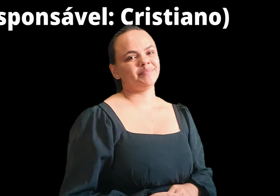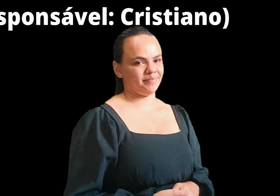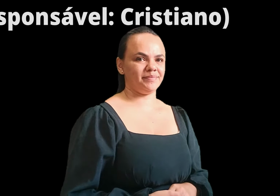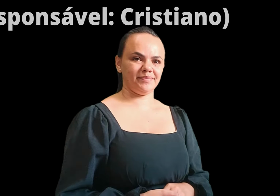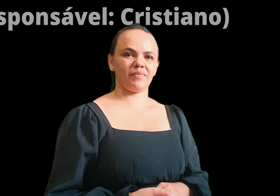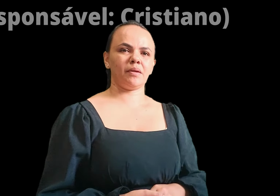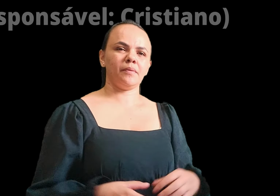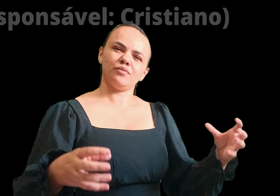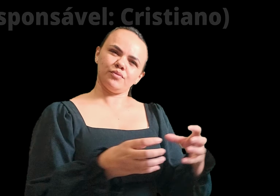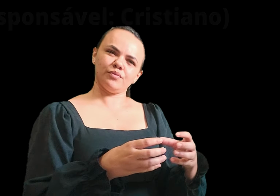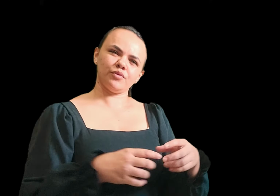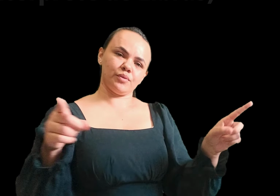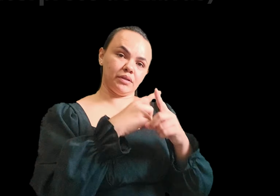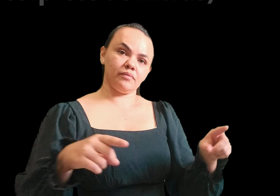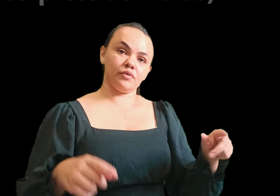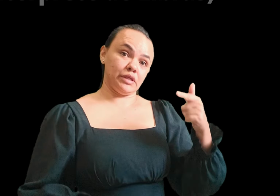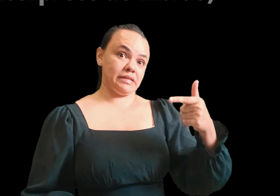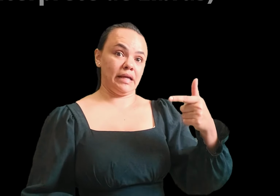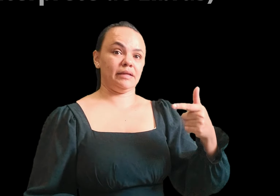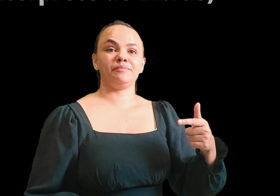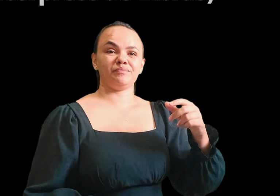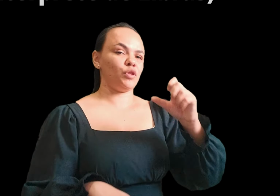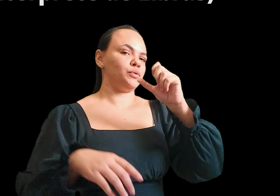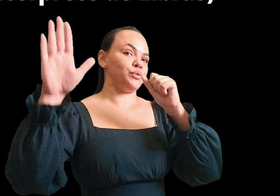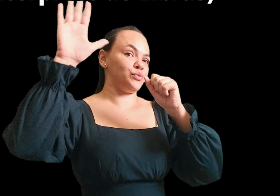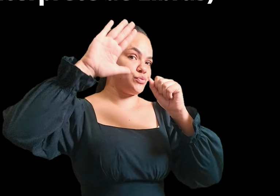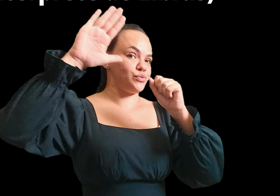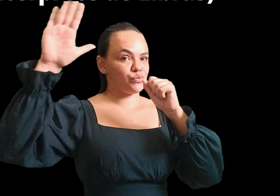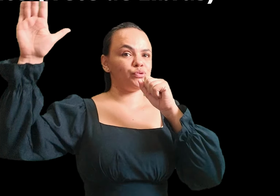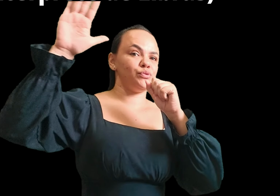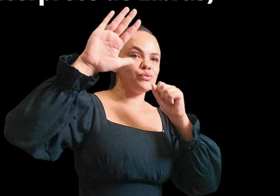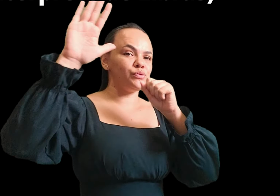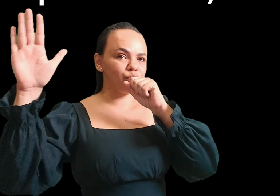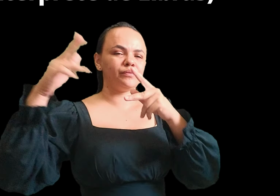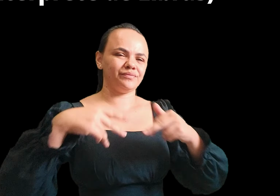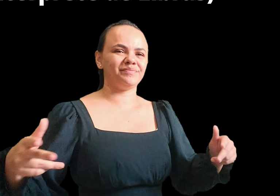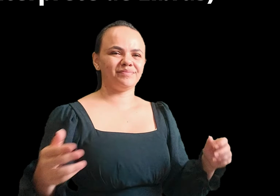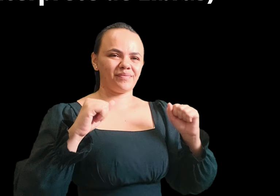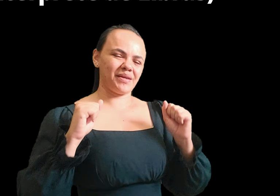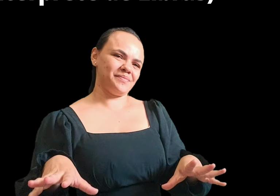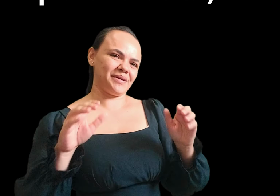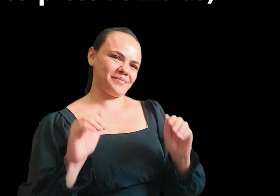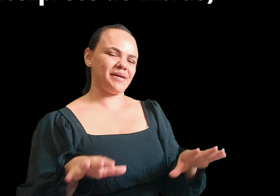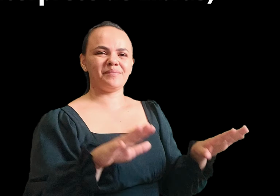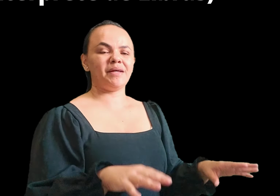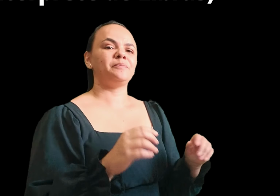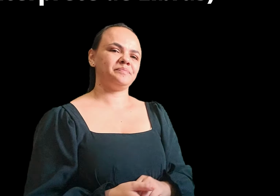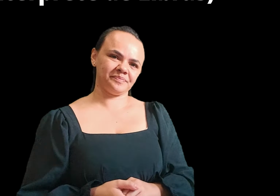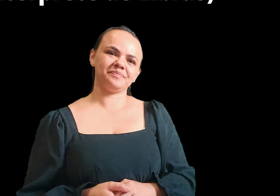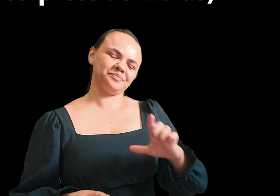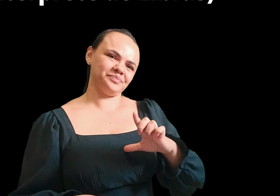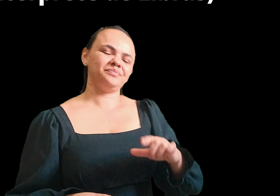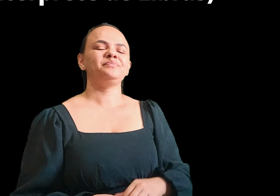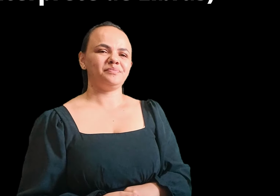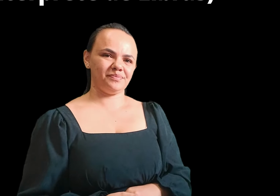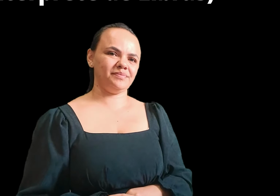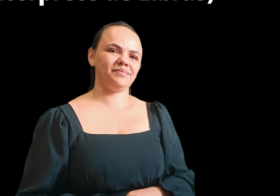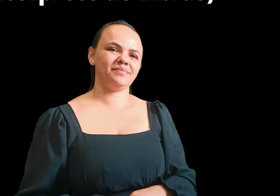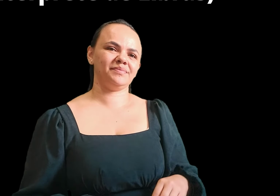bandas de músicas para tocar a alvorada desfilarem Luiz Gomes tocando o dobrado Dois